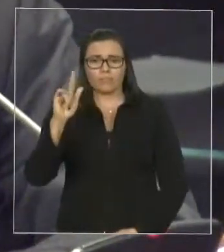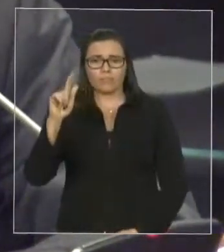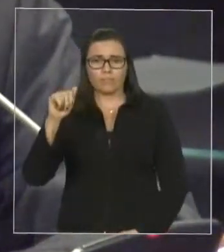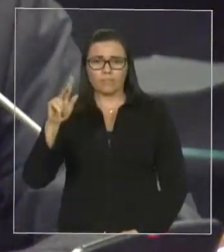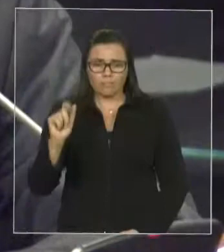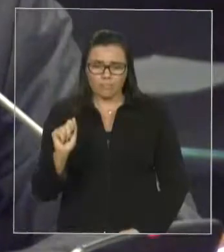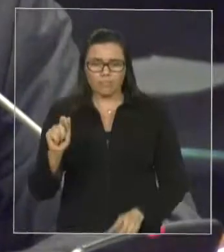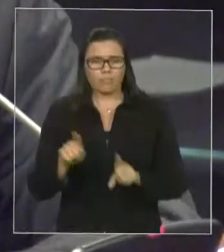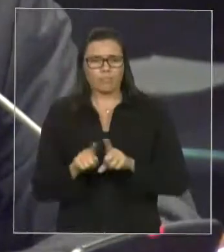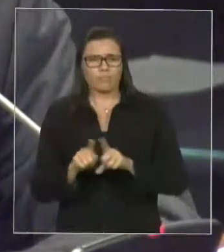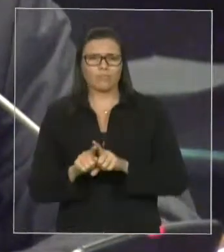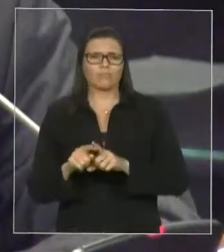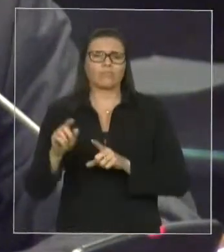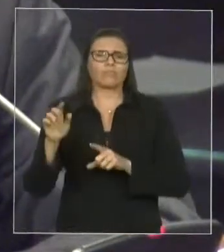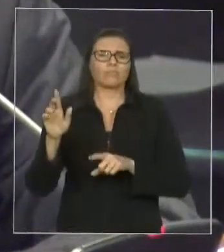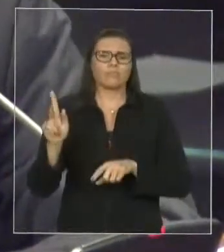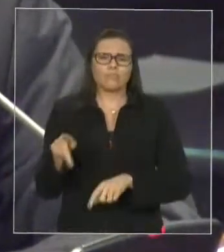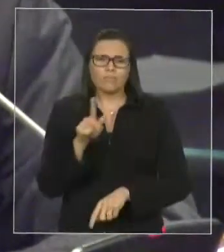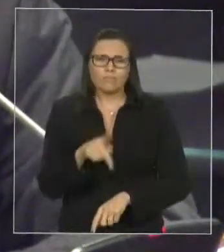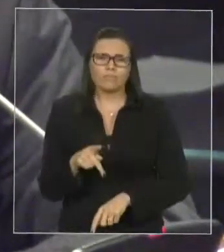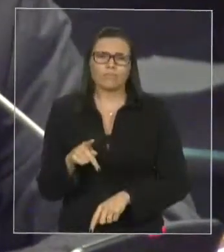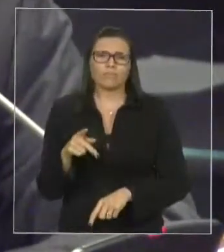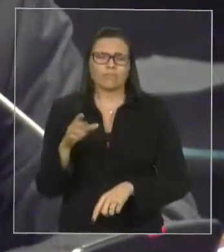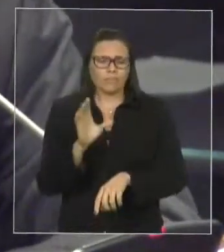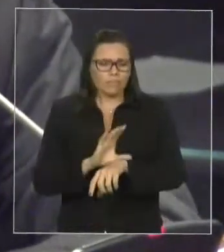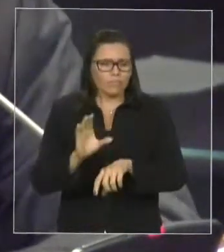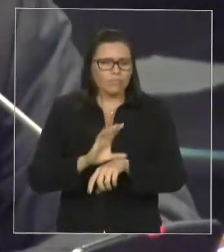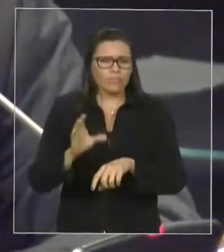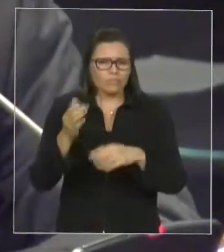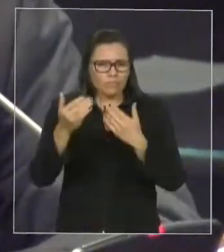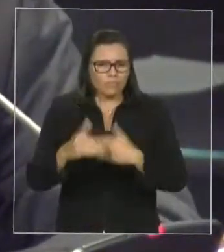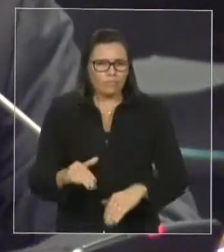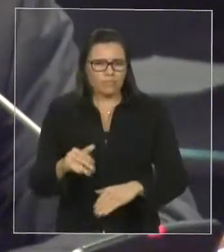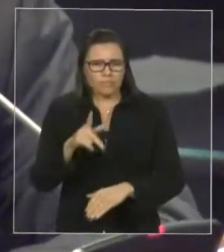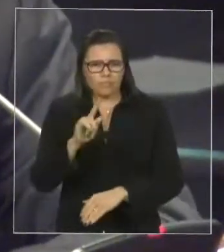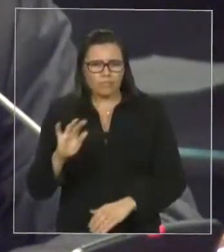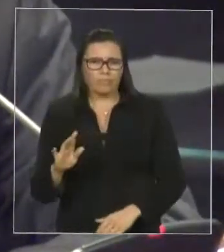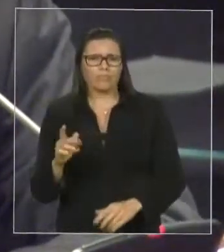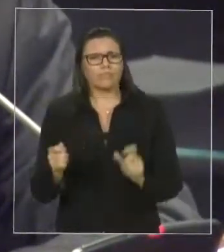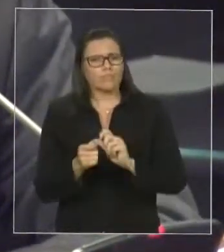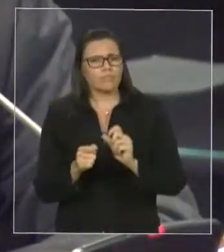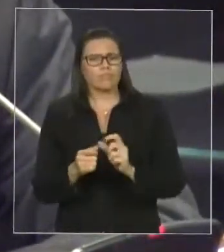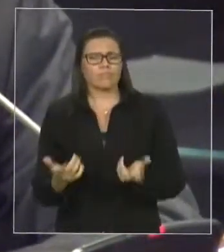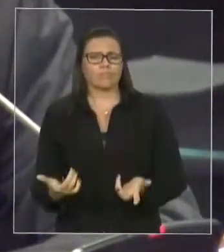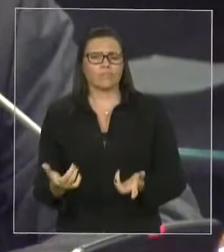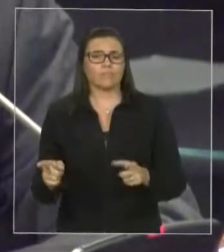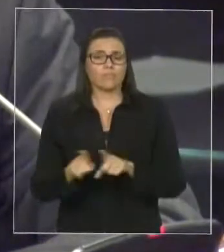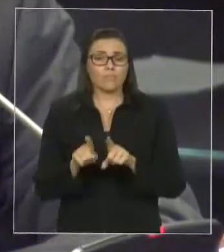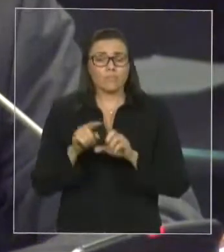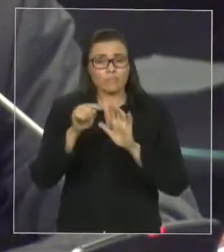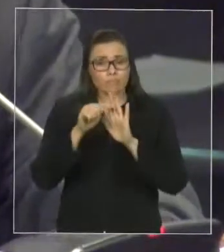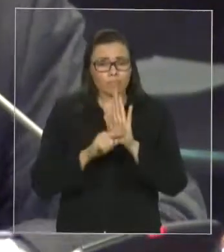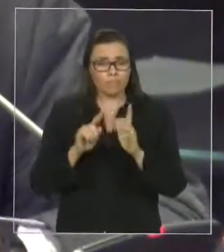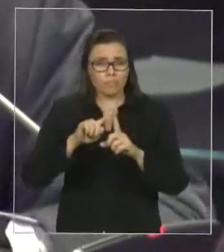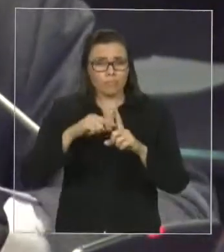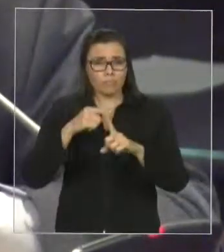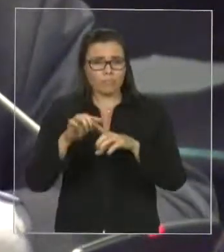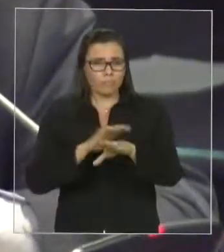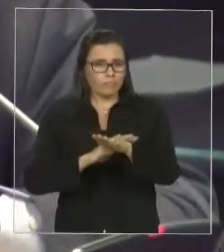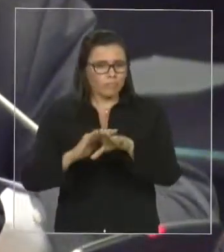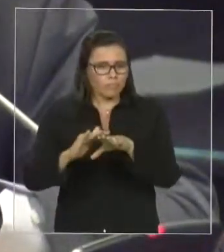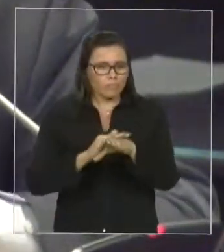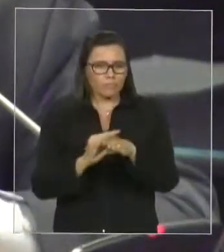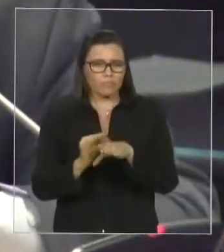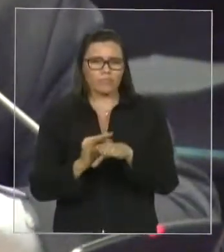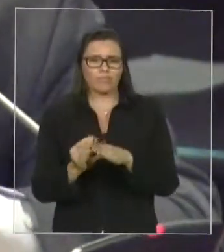os avanços. E a população do Maranhão sente sim uma mudança real. Os programas Mais Asfalto. Digo isso porque sou